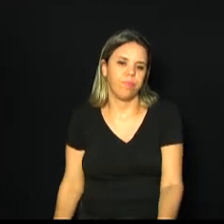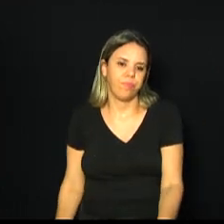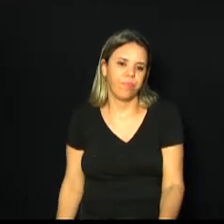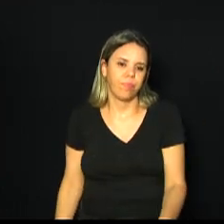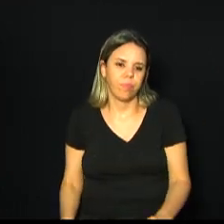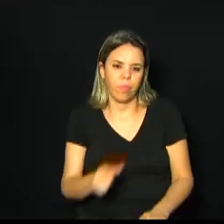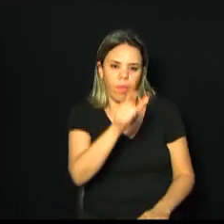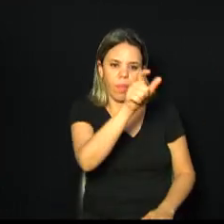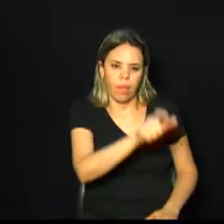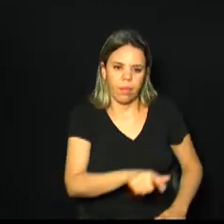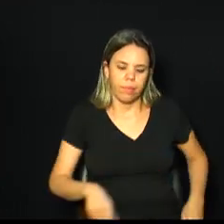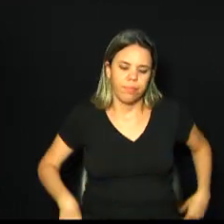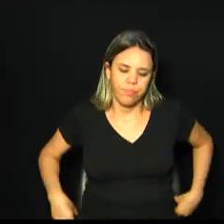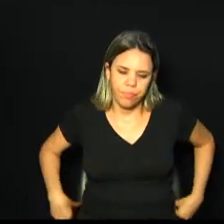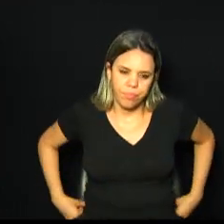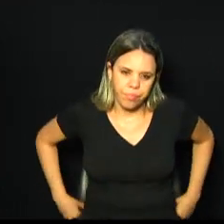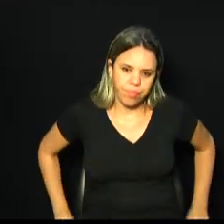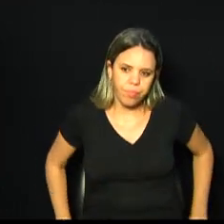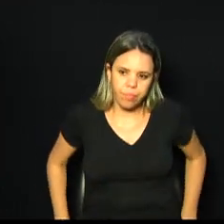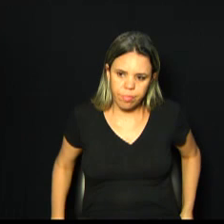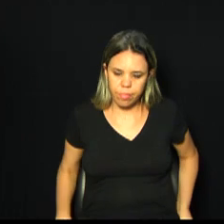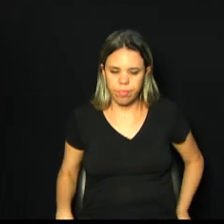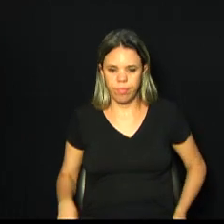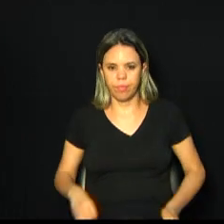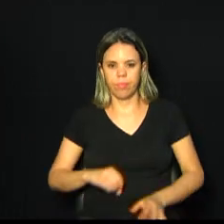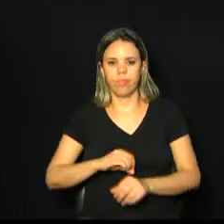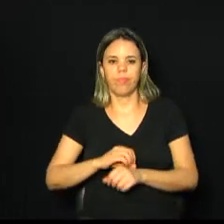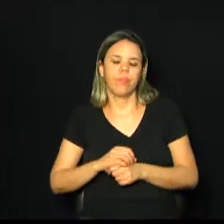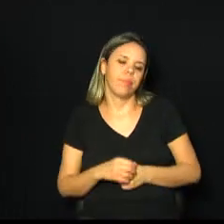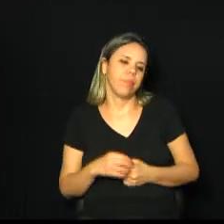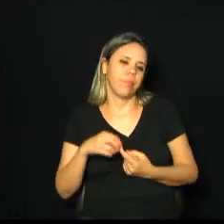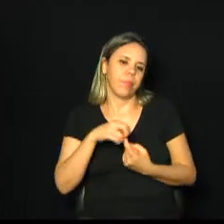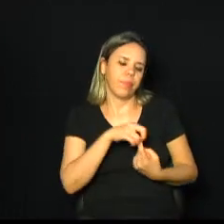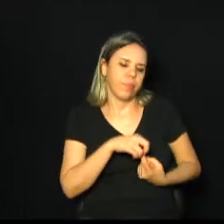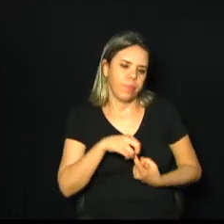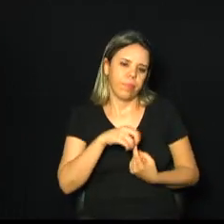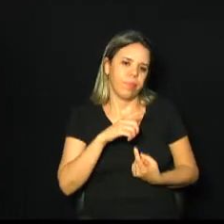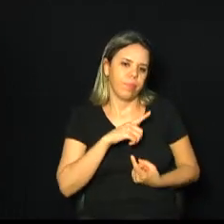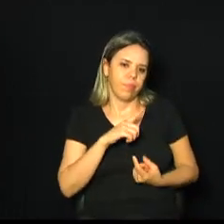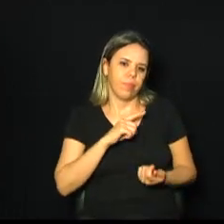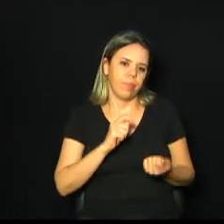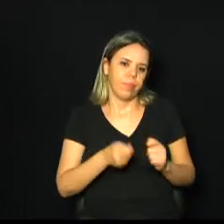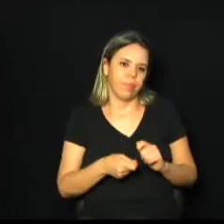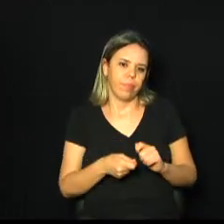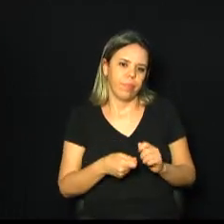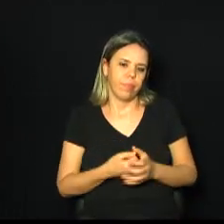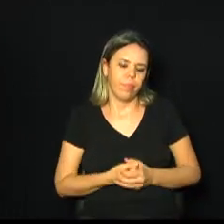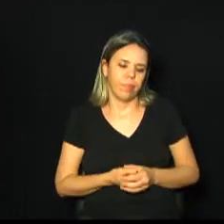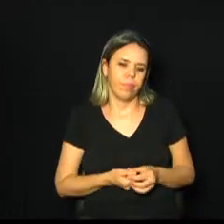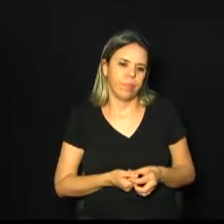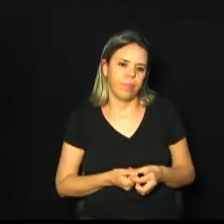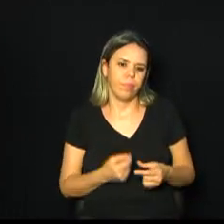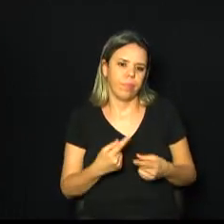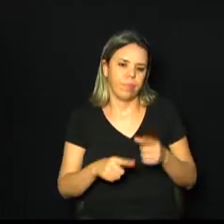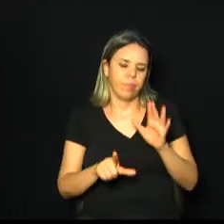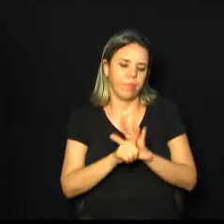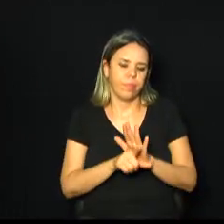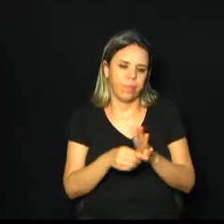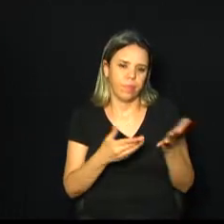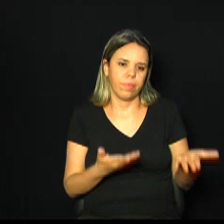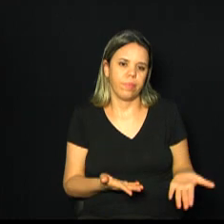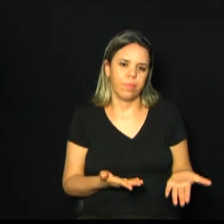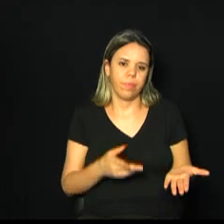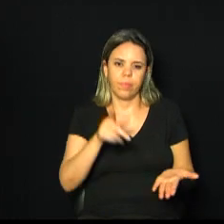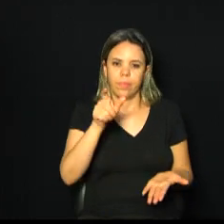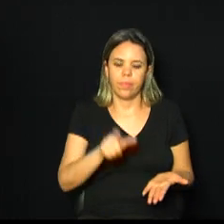pessoa física, com a banquinha lá dentro, ele teria que se adequar da mesma forma. Porque essa lei não é para a